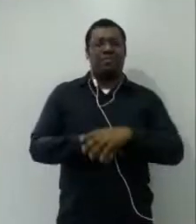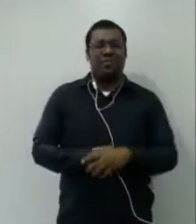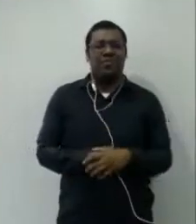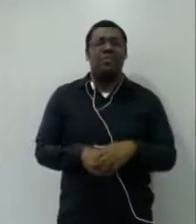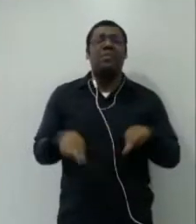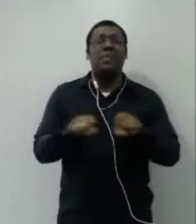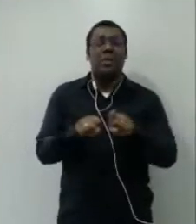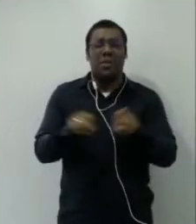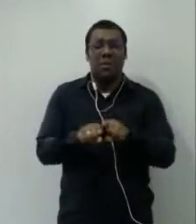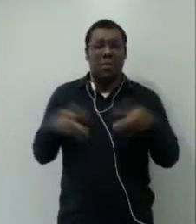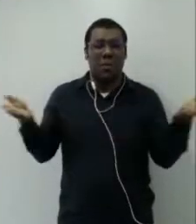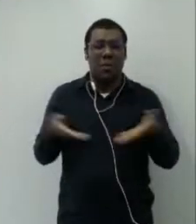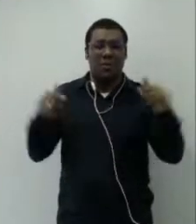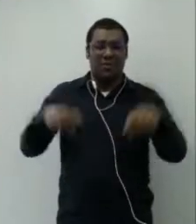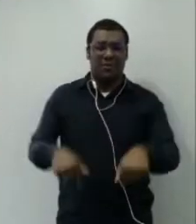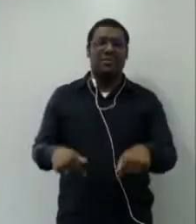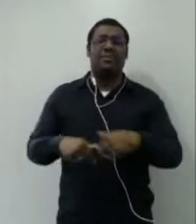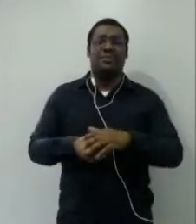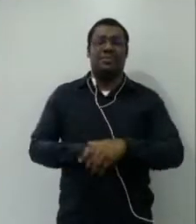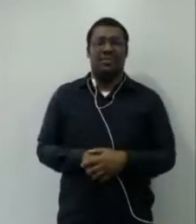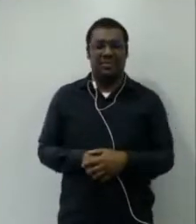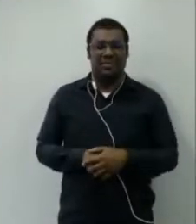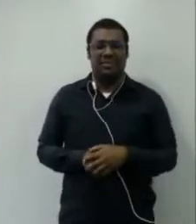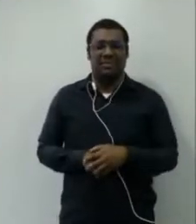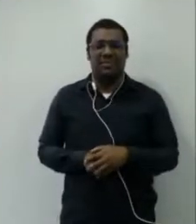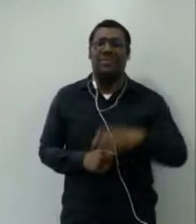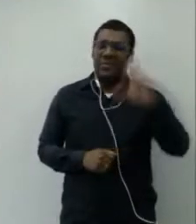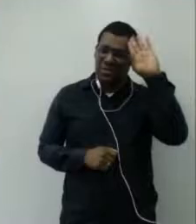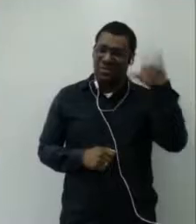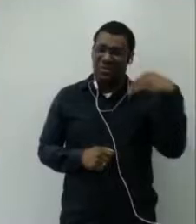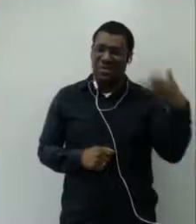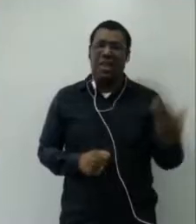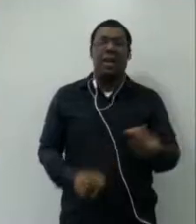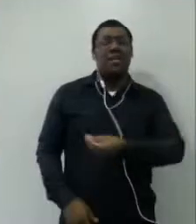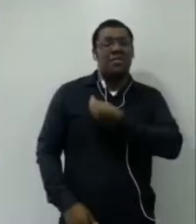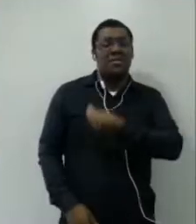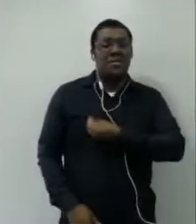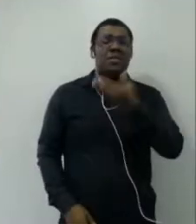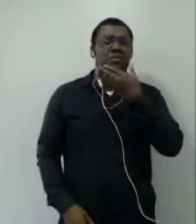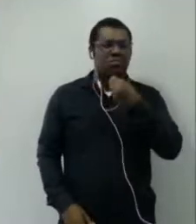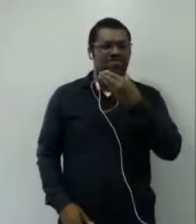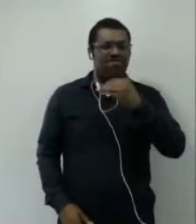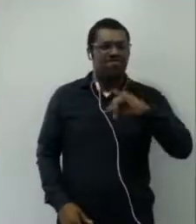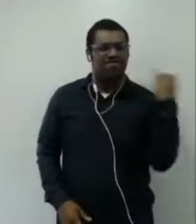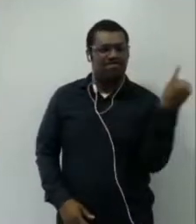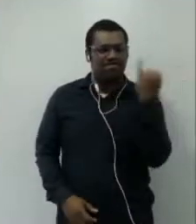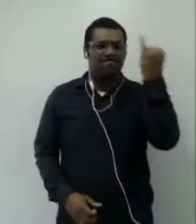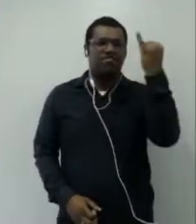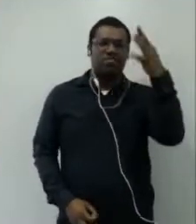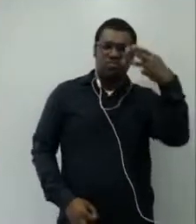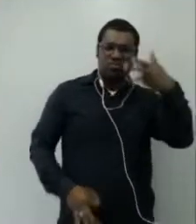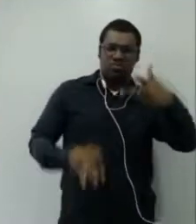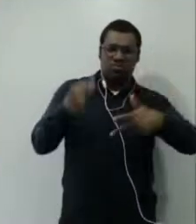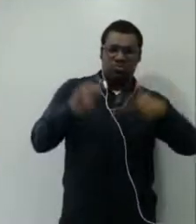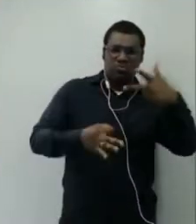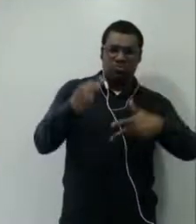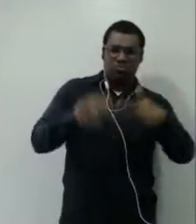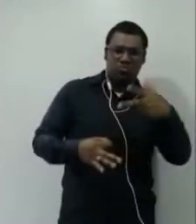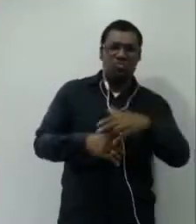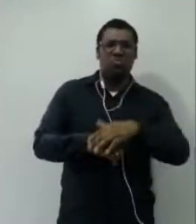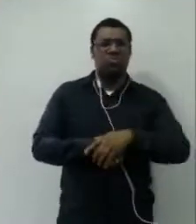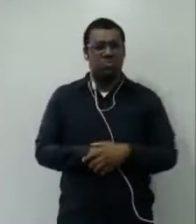hoje, portanto, a vida de um grande homem, de um grande jurista, de um magistrado exemplar e com